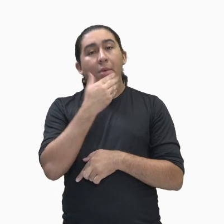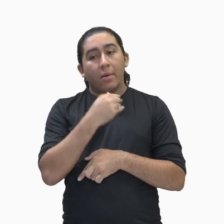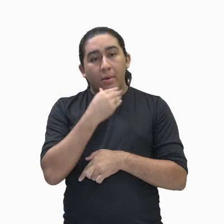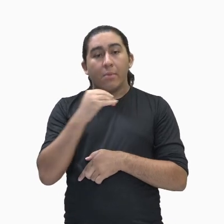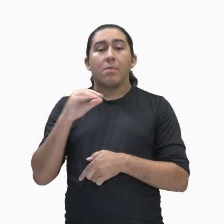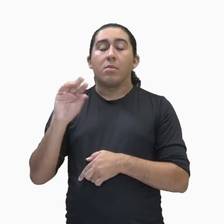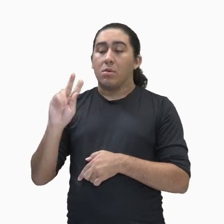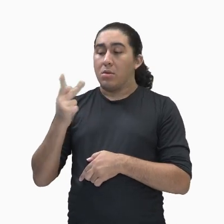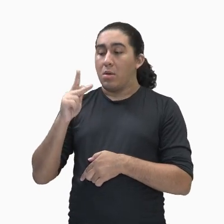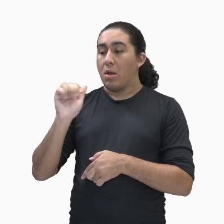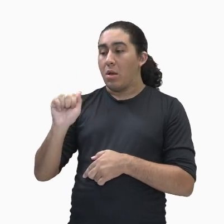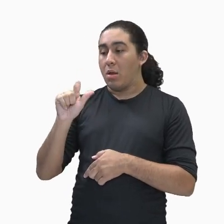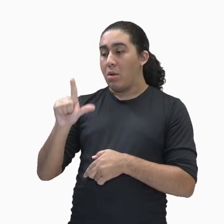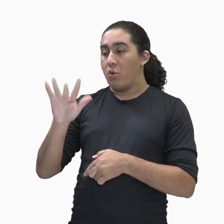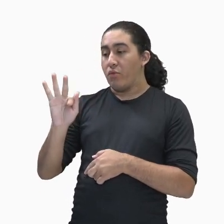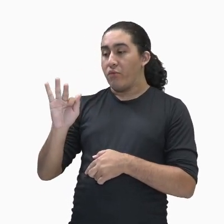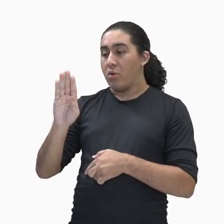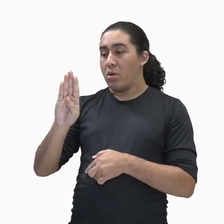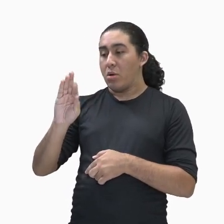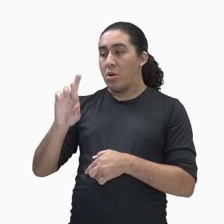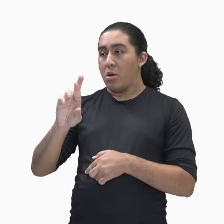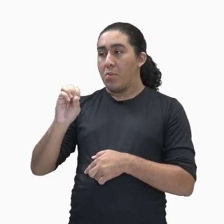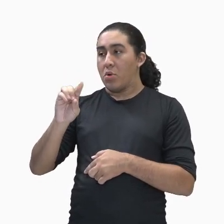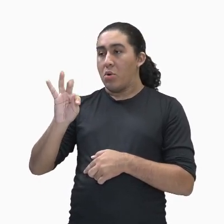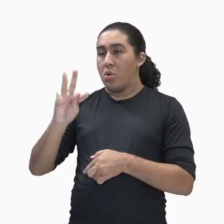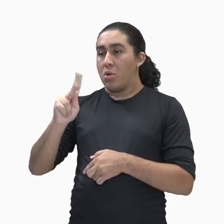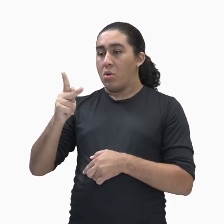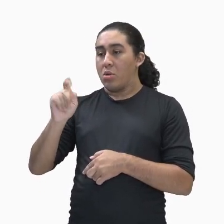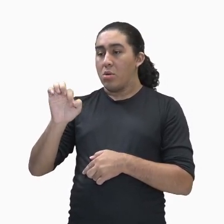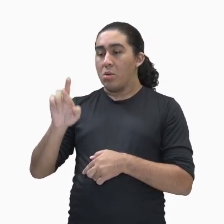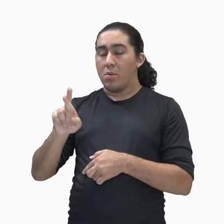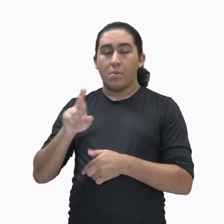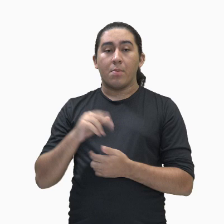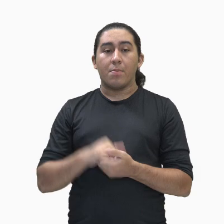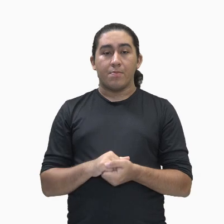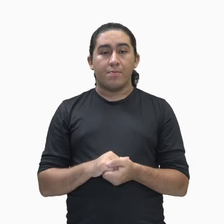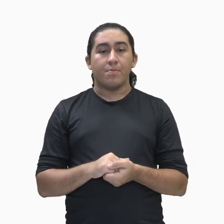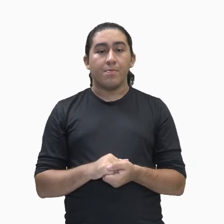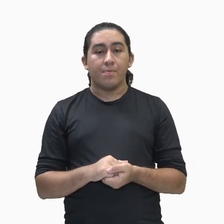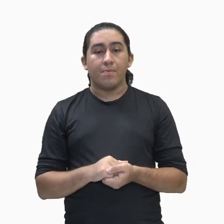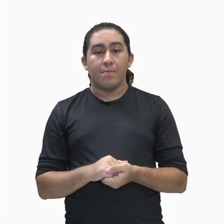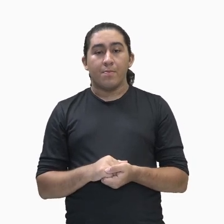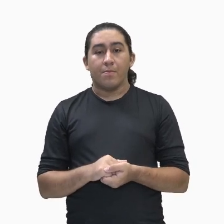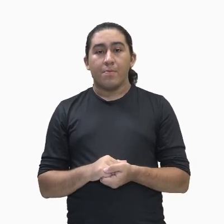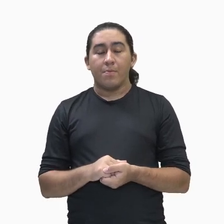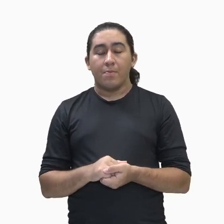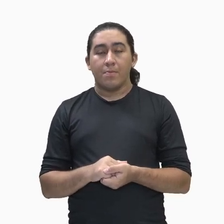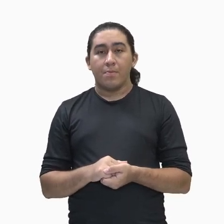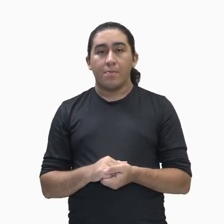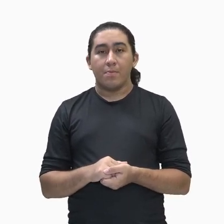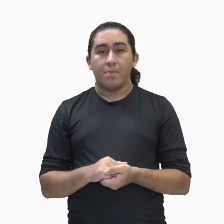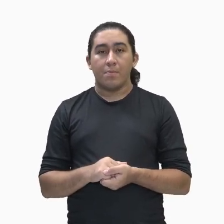stepsister, stepsister. E continuando essa nossa lista, nós temos ainda a